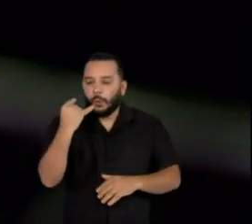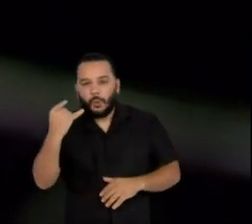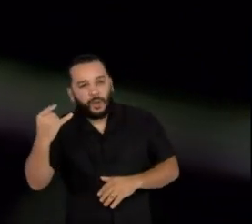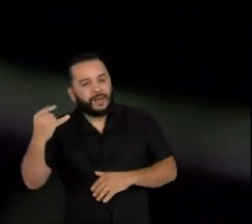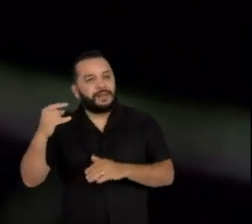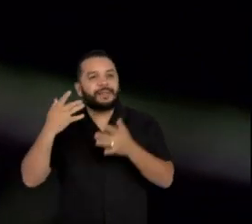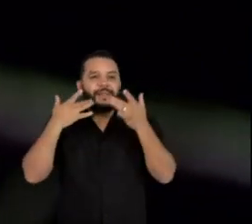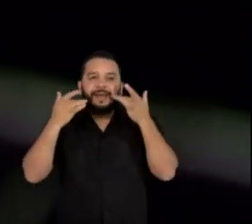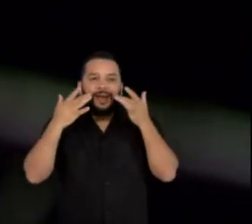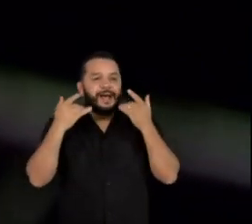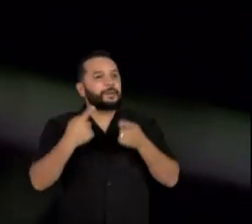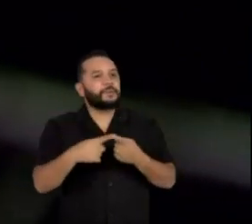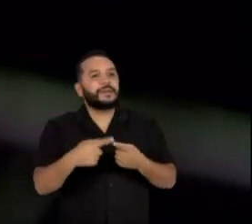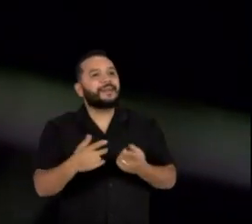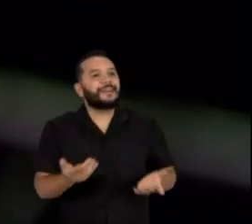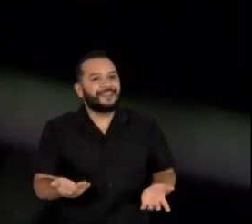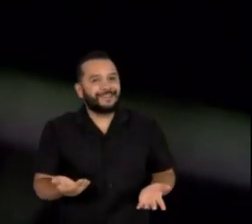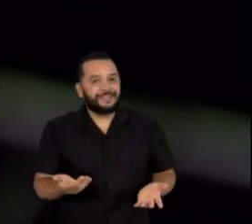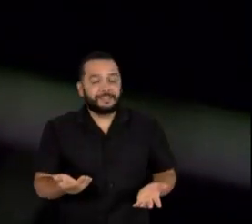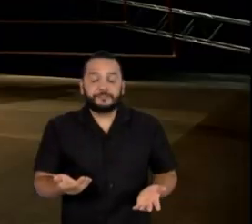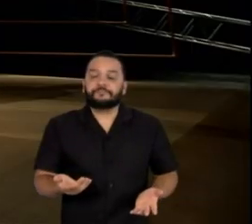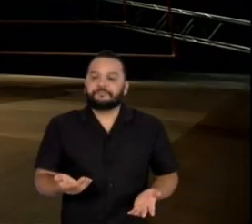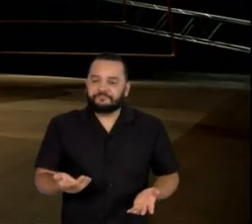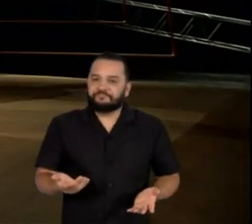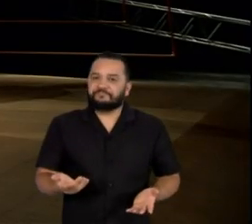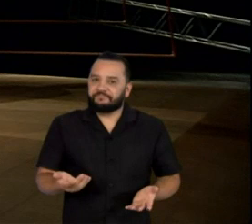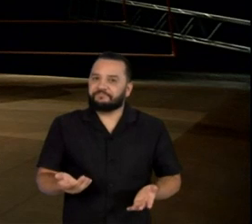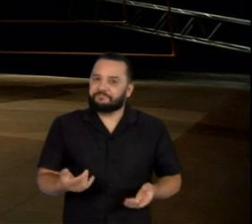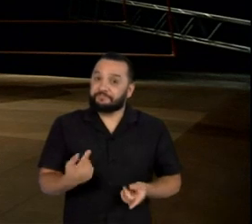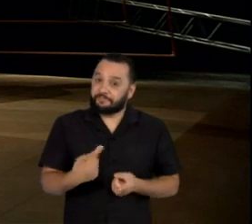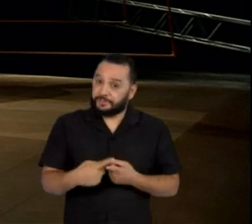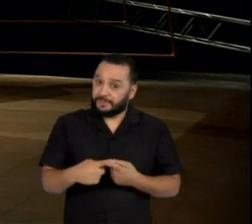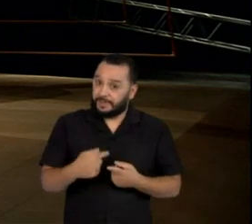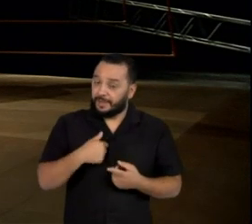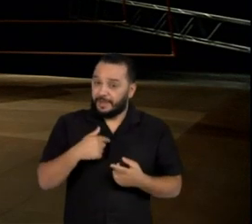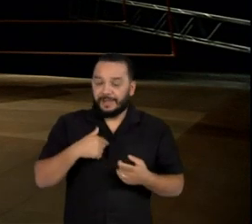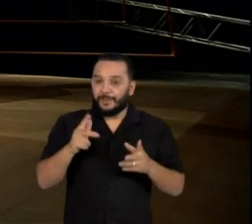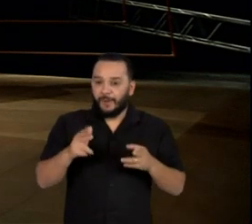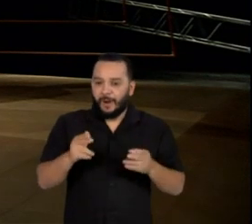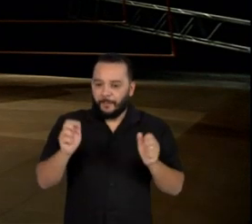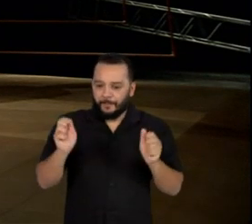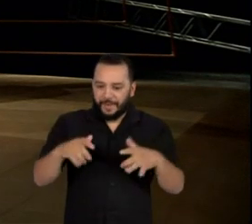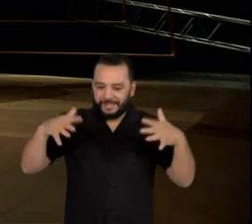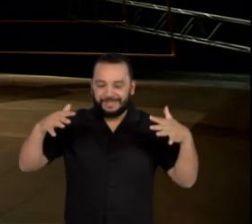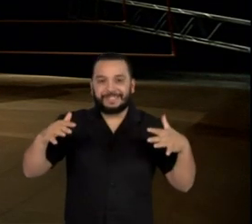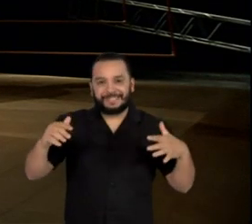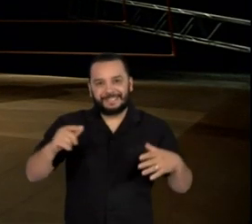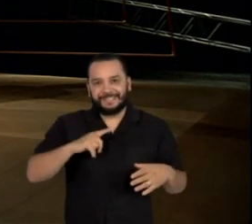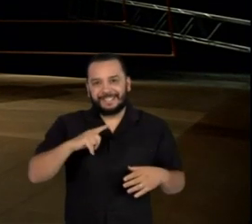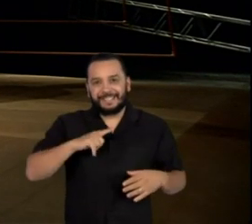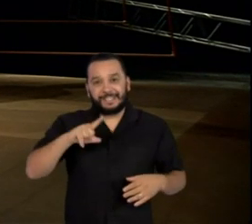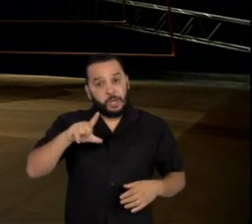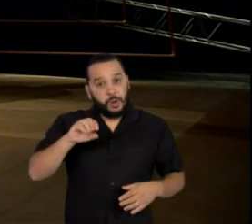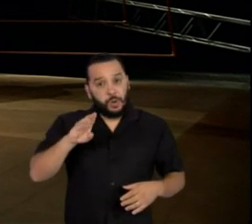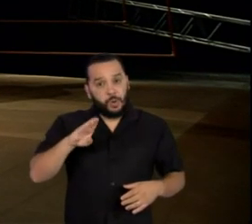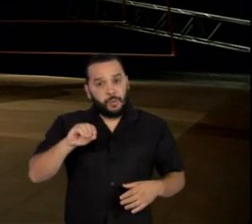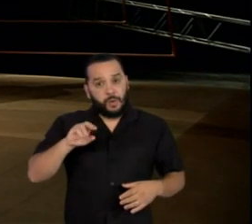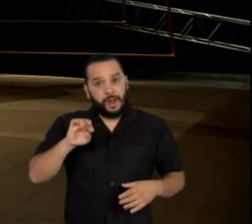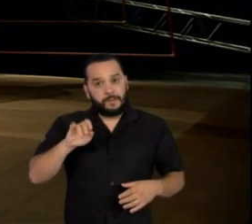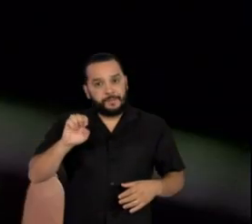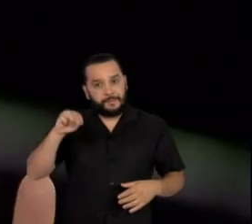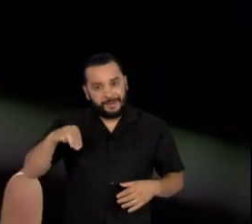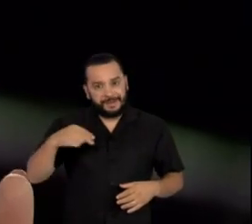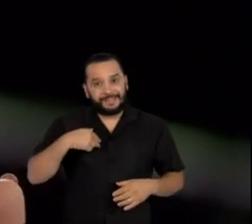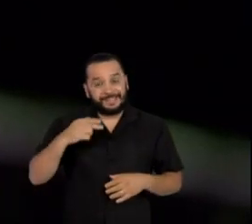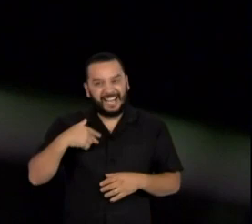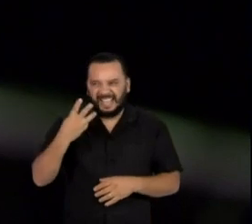A magia. Quando nós fizemos O Lobo de Ray-Ban, Isso já lá se vão 30 anos. 3 décadas,